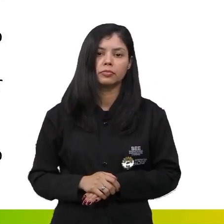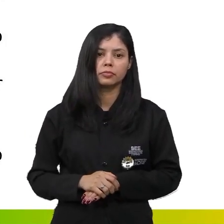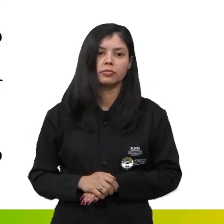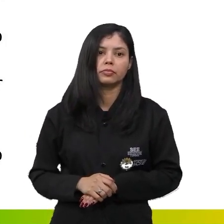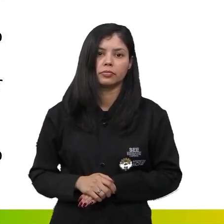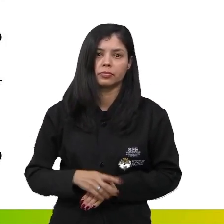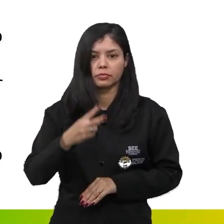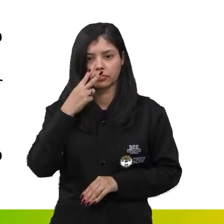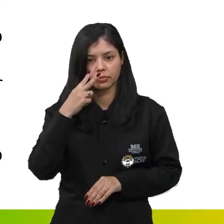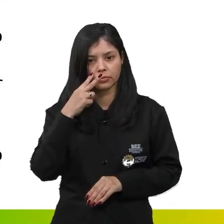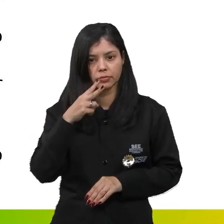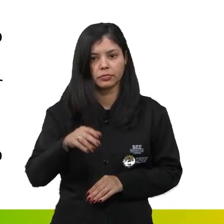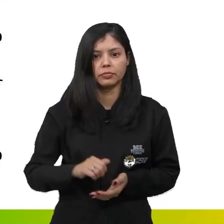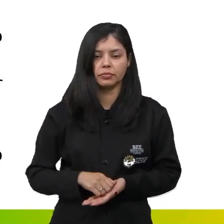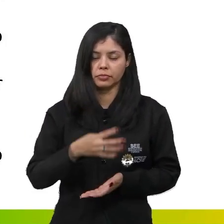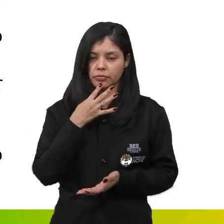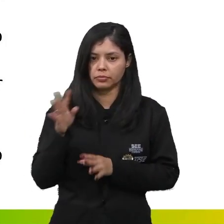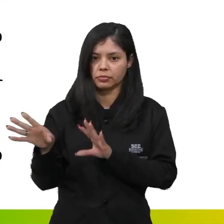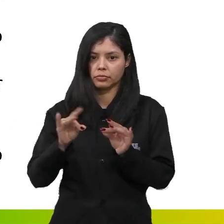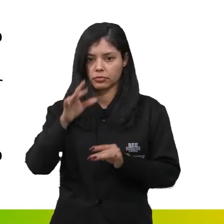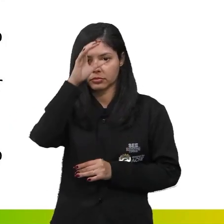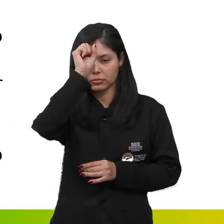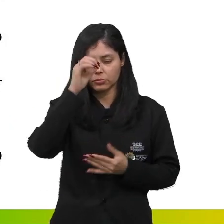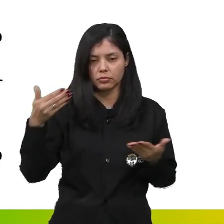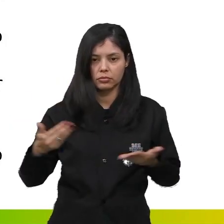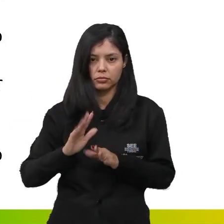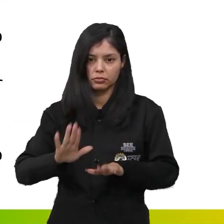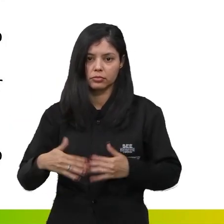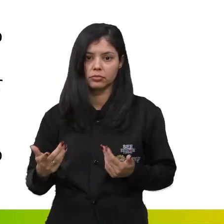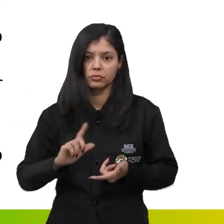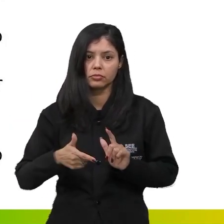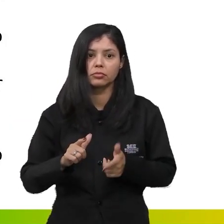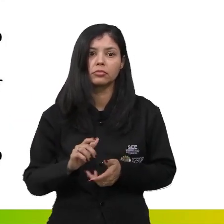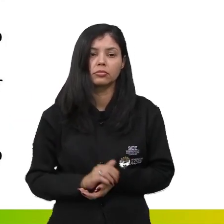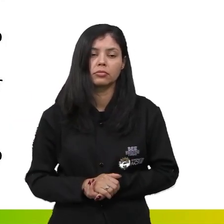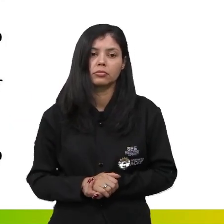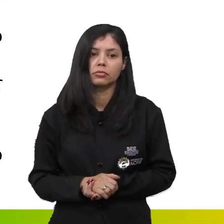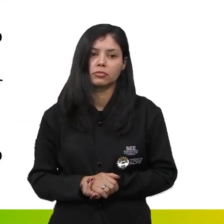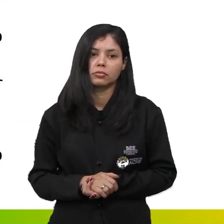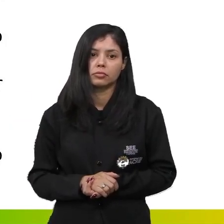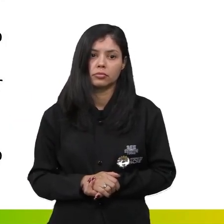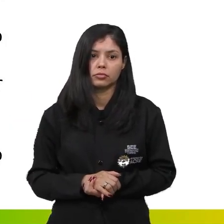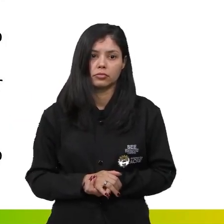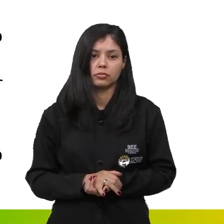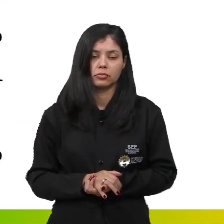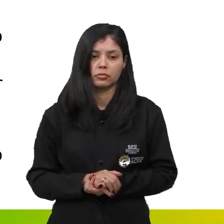base no que você conhece, sabe, traz e aprendeu, qual é a alternativa correta?